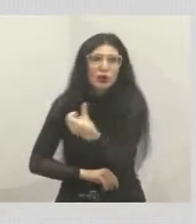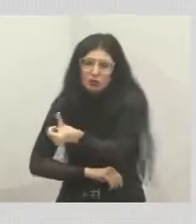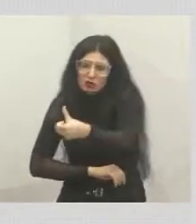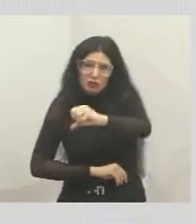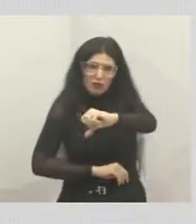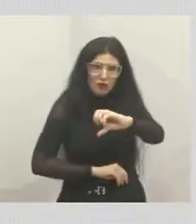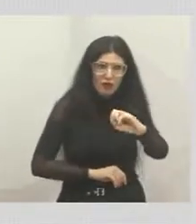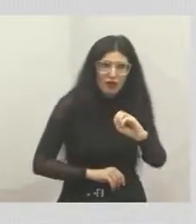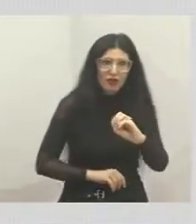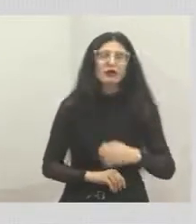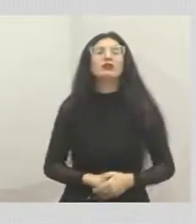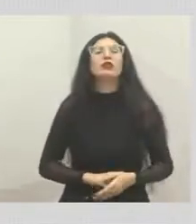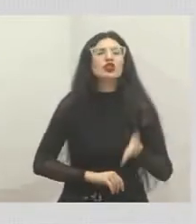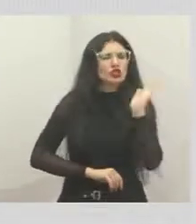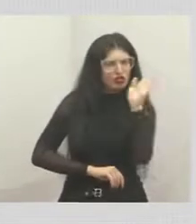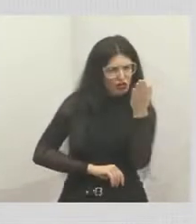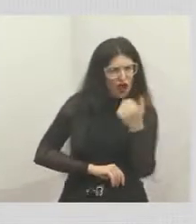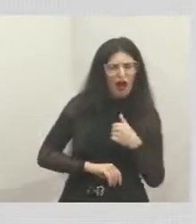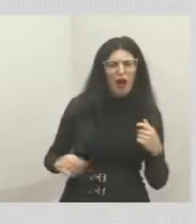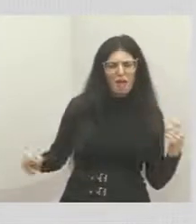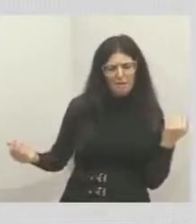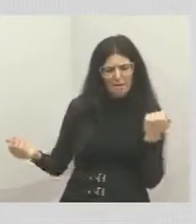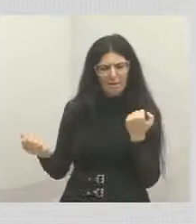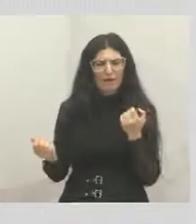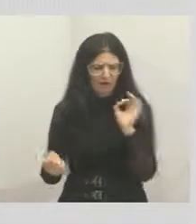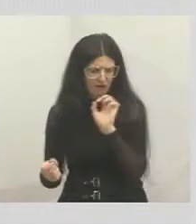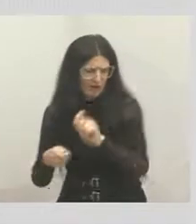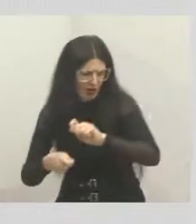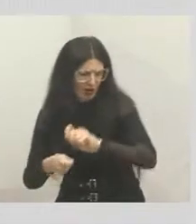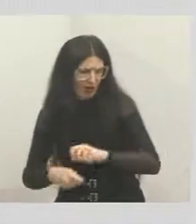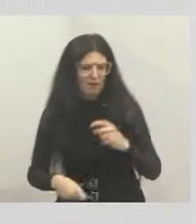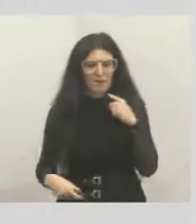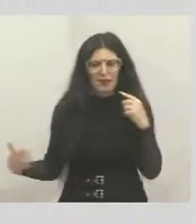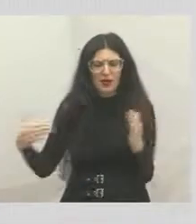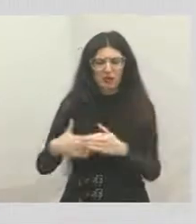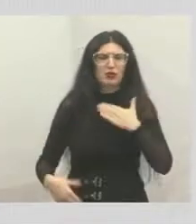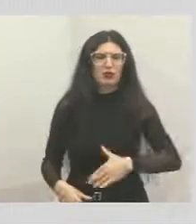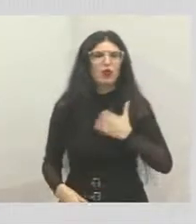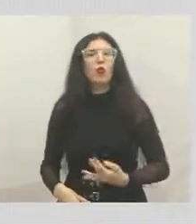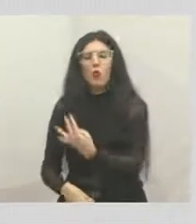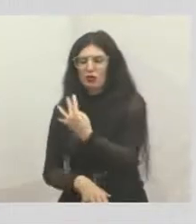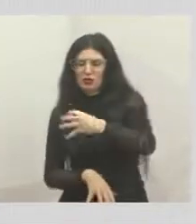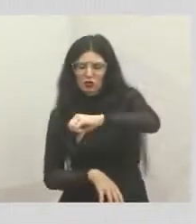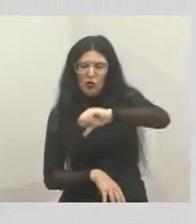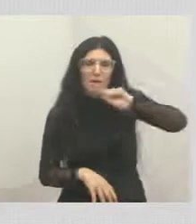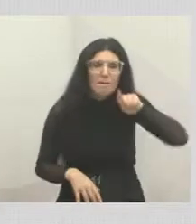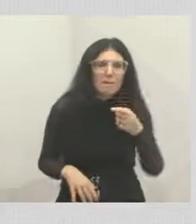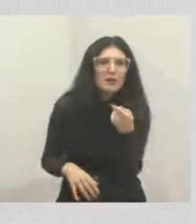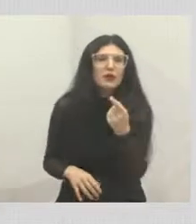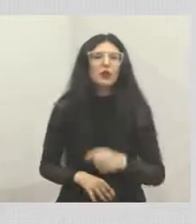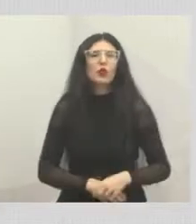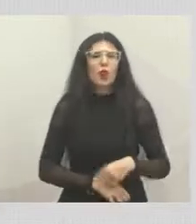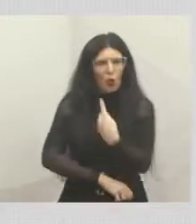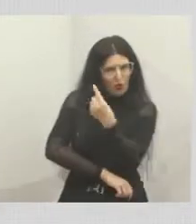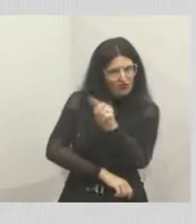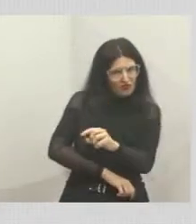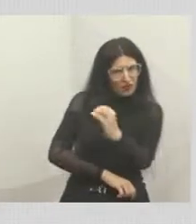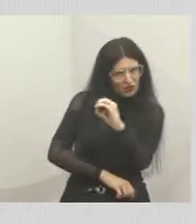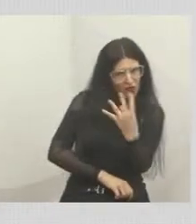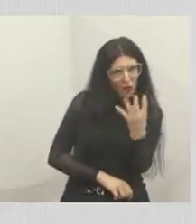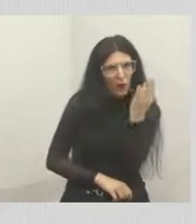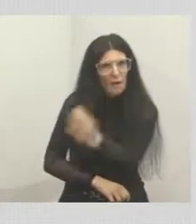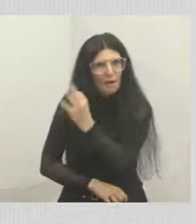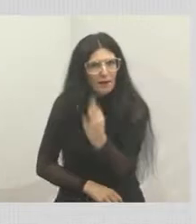4.690.000 e realizada até o segundo quadrimestre 49.000, um percentual de